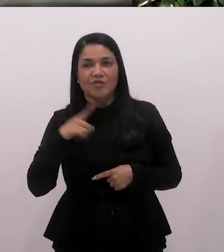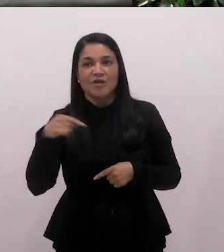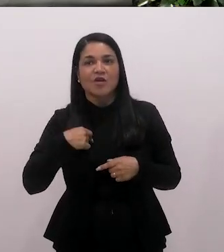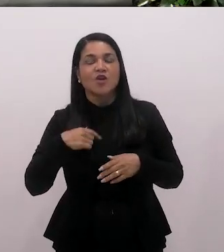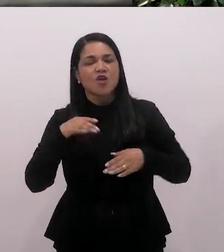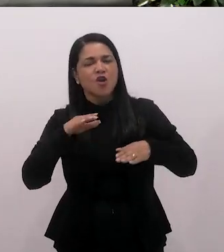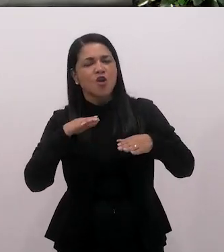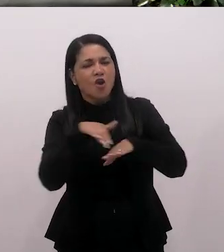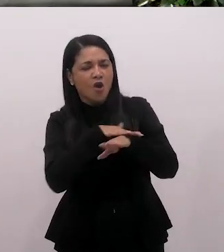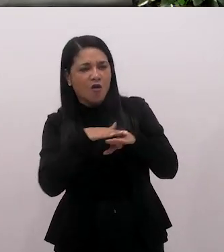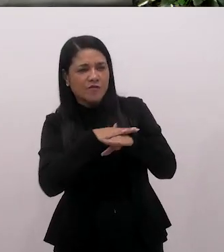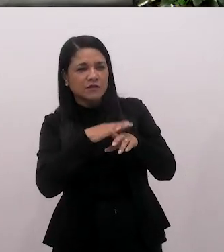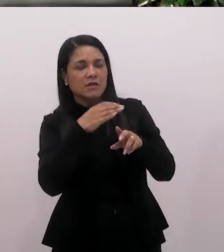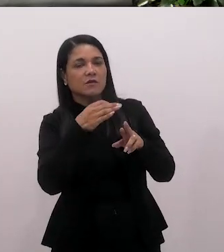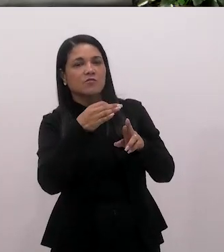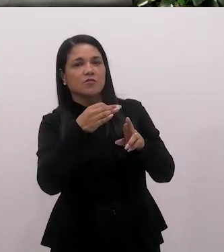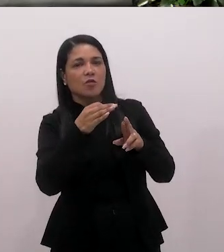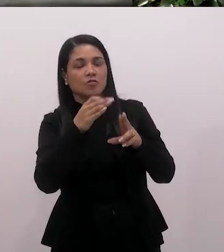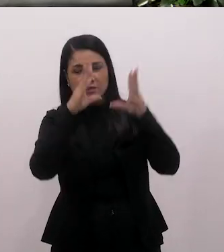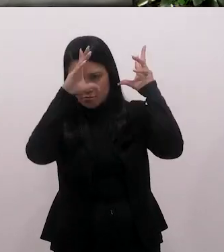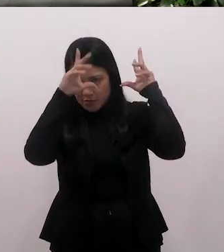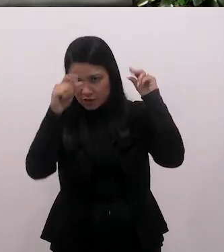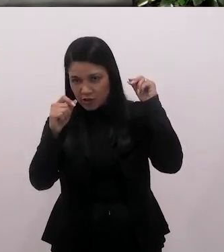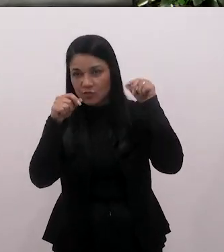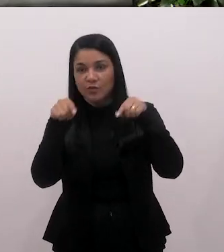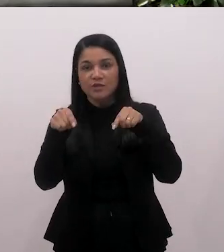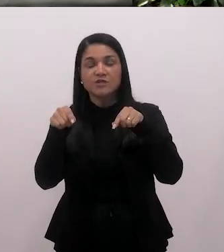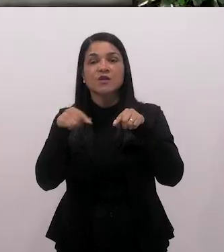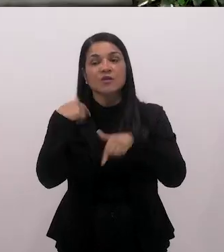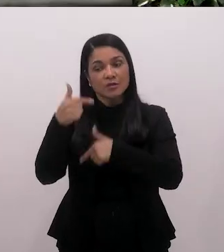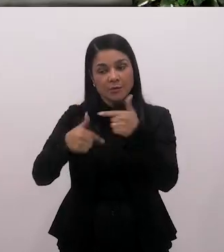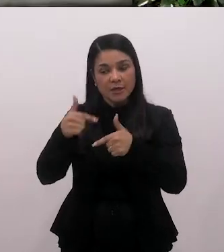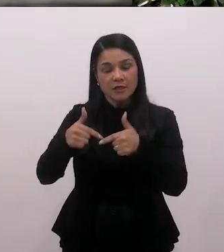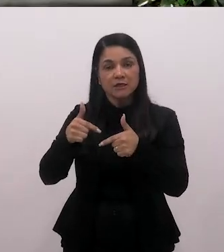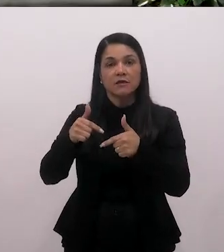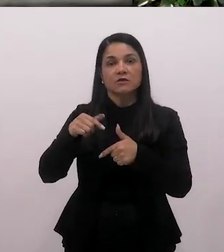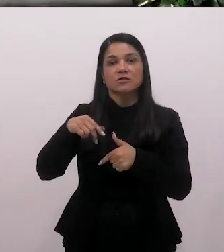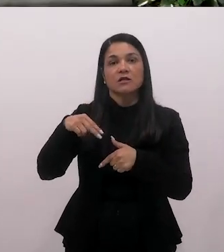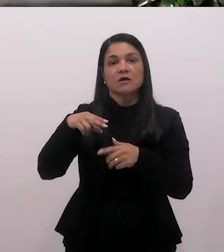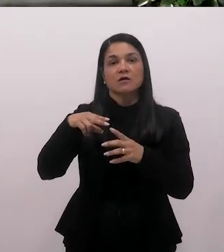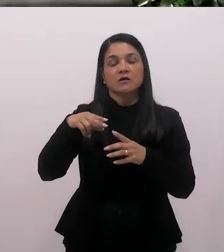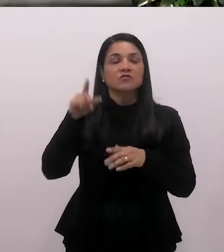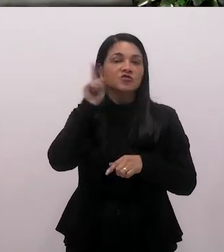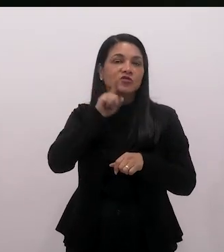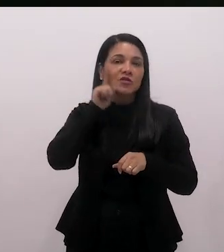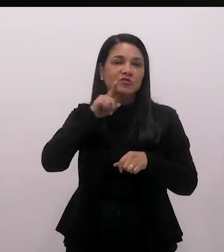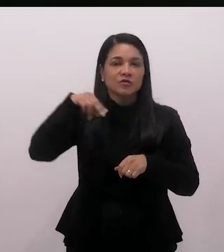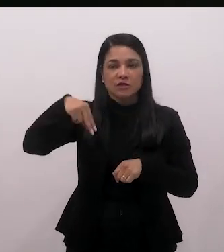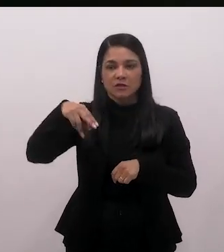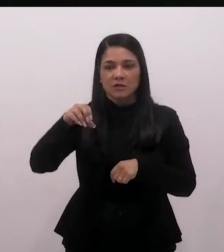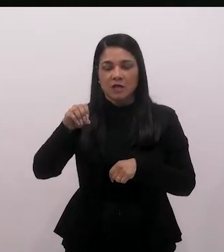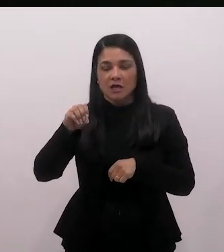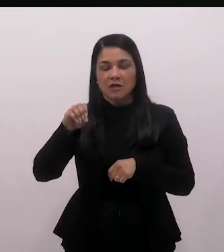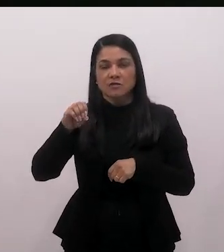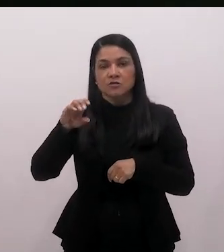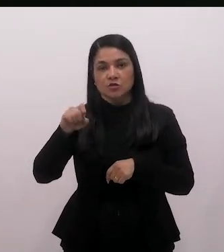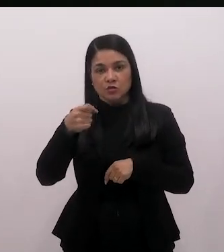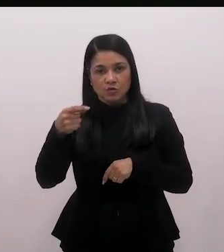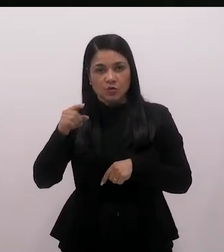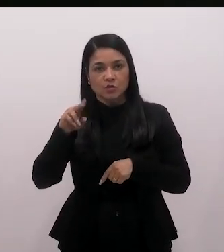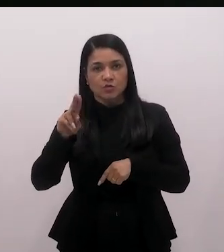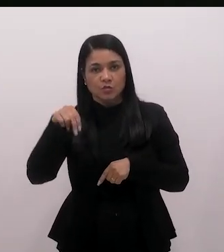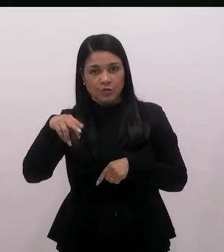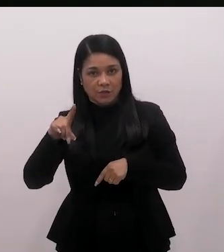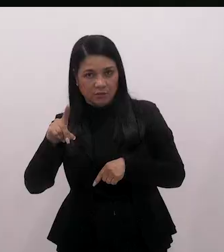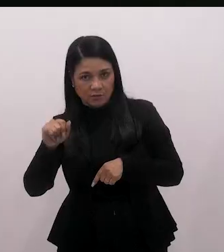com alguns embaixadores na altura, porque eu também trabalhei nas Nações Unidas, e às vezes eu encontrava os diplomatas e eu dizia, eu acho que a gente tem